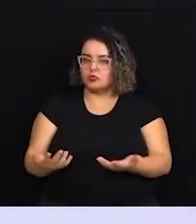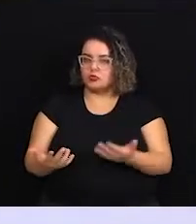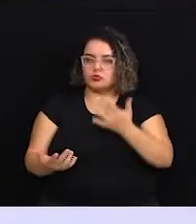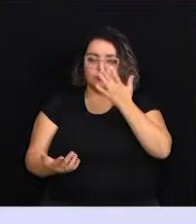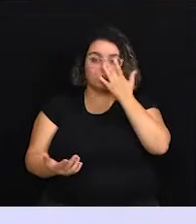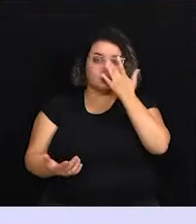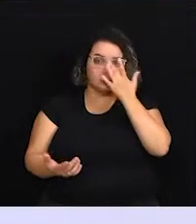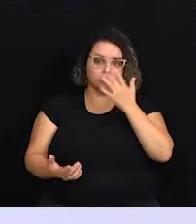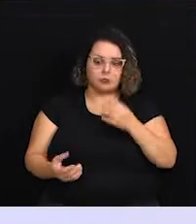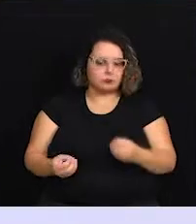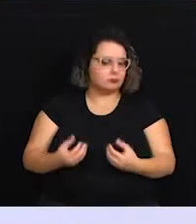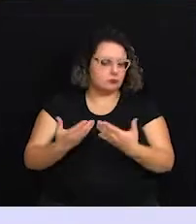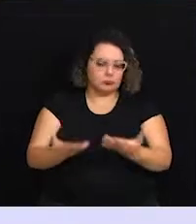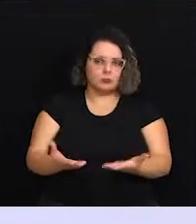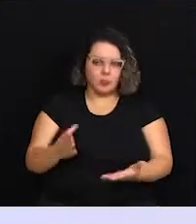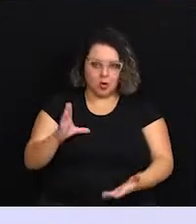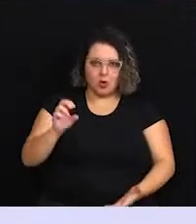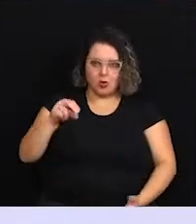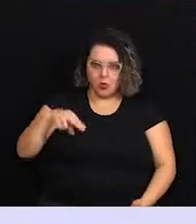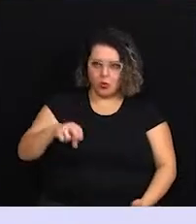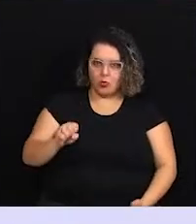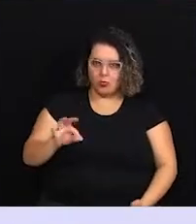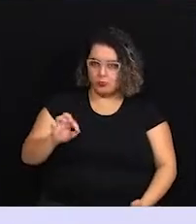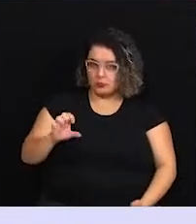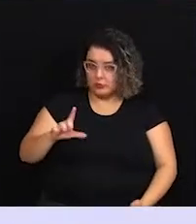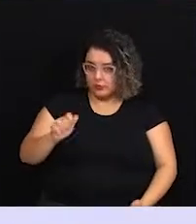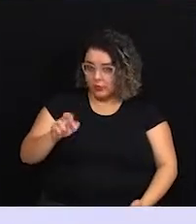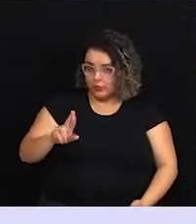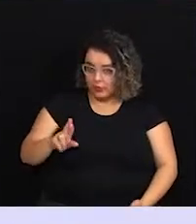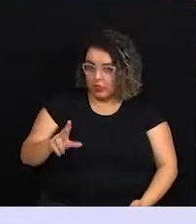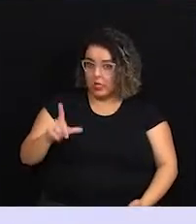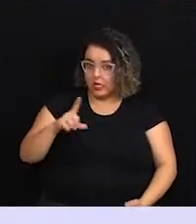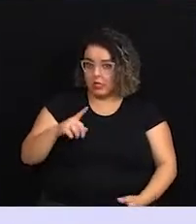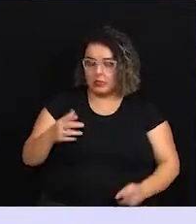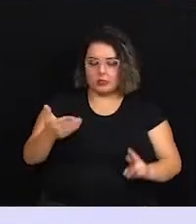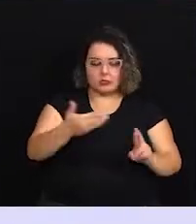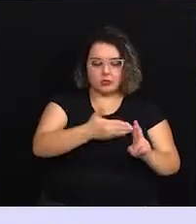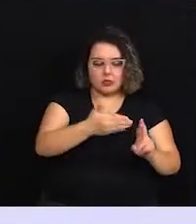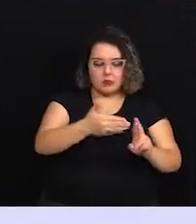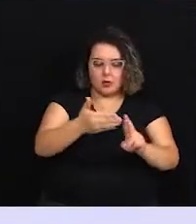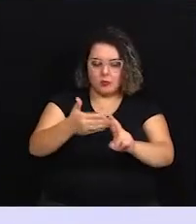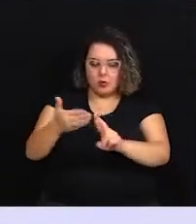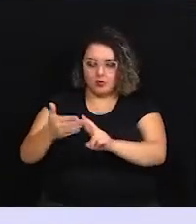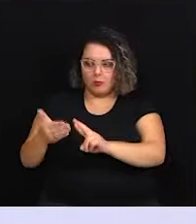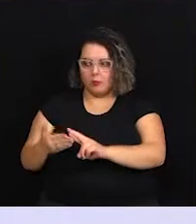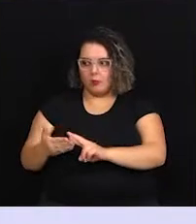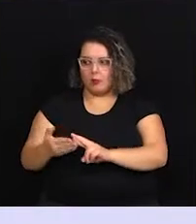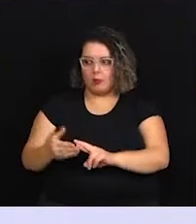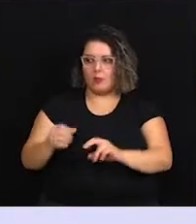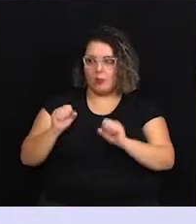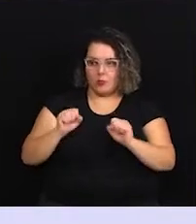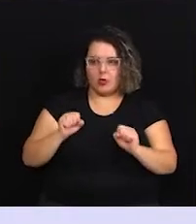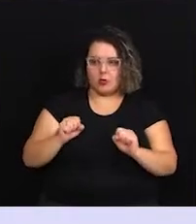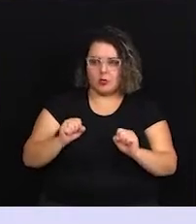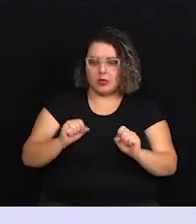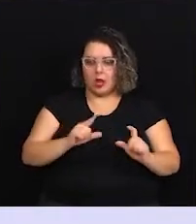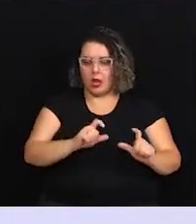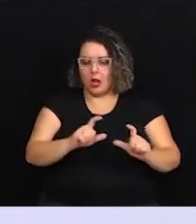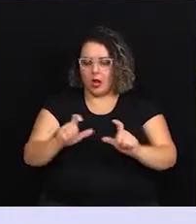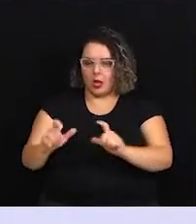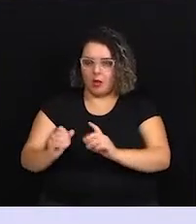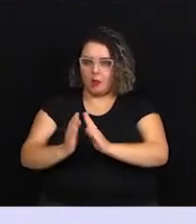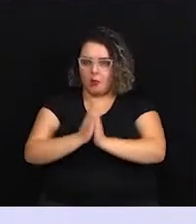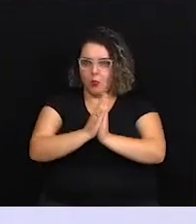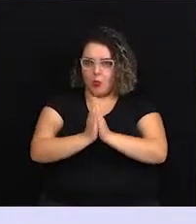que a pessoa trouxe para constelar. E aí a gente tem essas representações. Então, podem ser essas figuras, podem